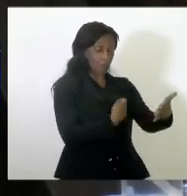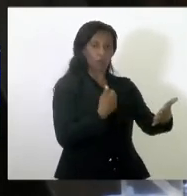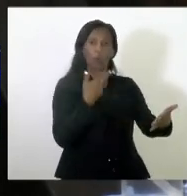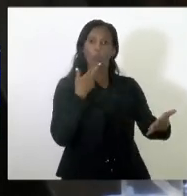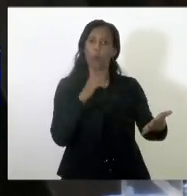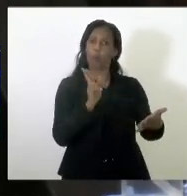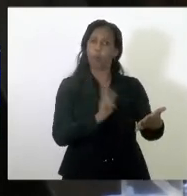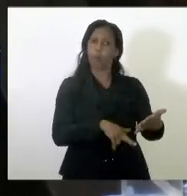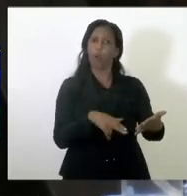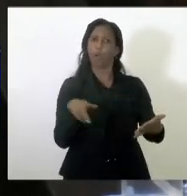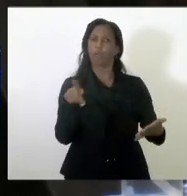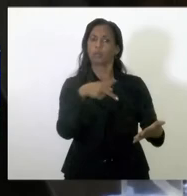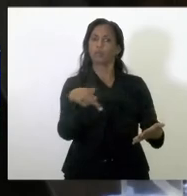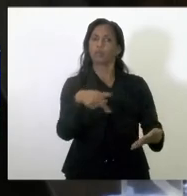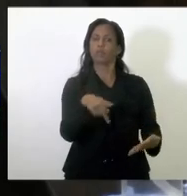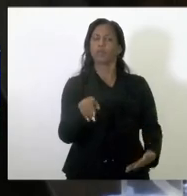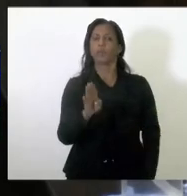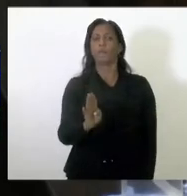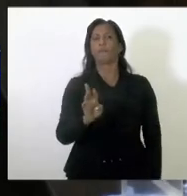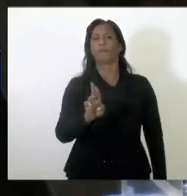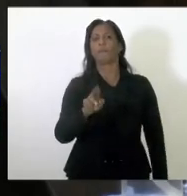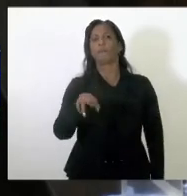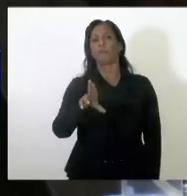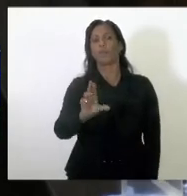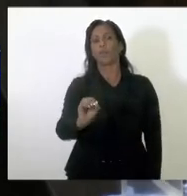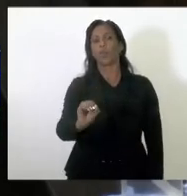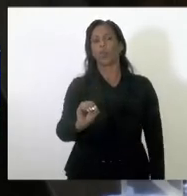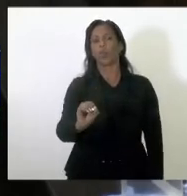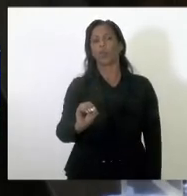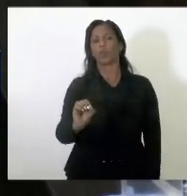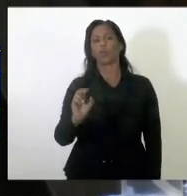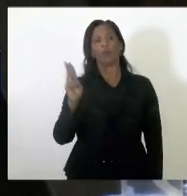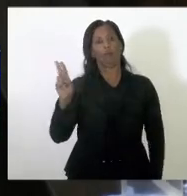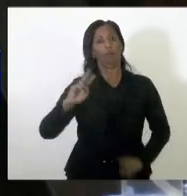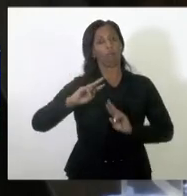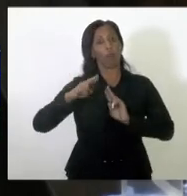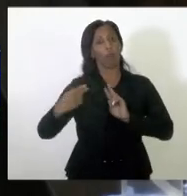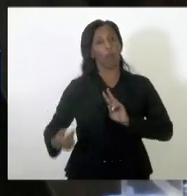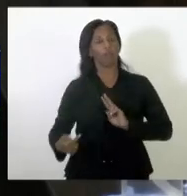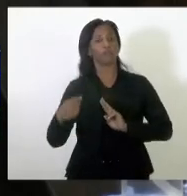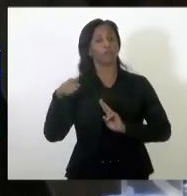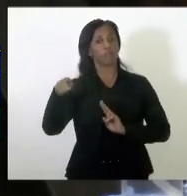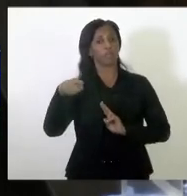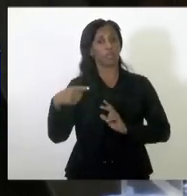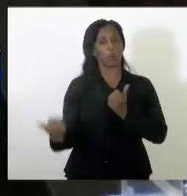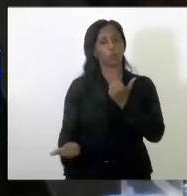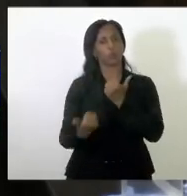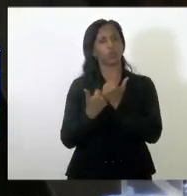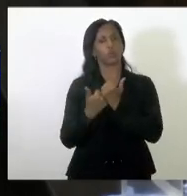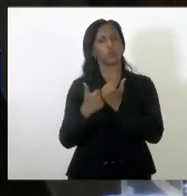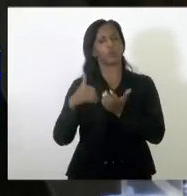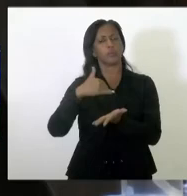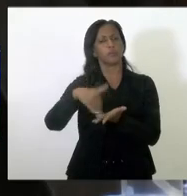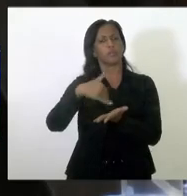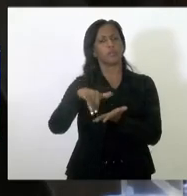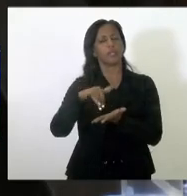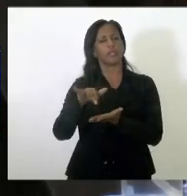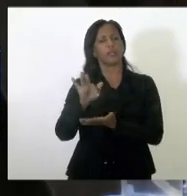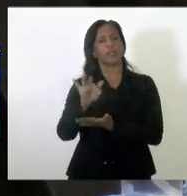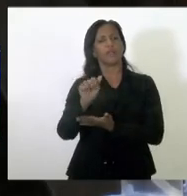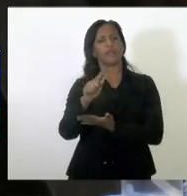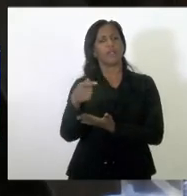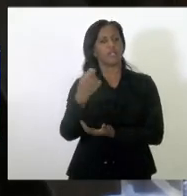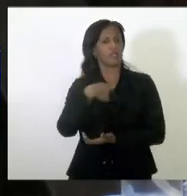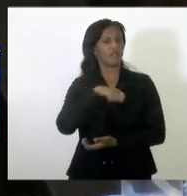reconhece do professor Bruno Sobral, que nós todos conhecemos aqui, da UERJ, que é o subsecretário de Fazenda hoje, da área